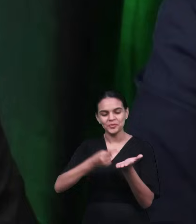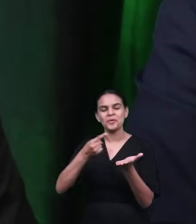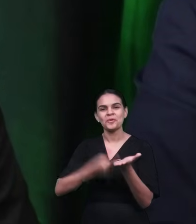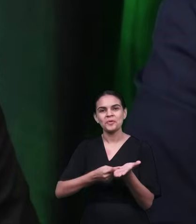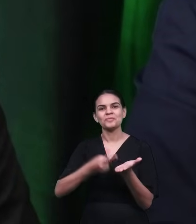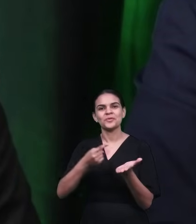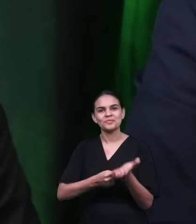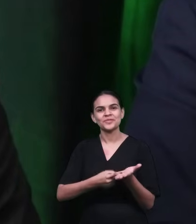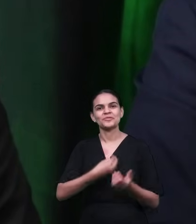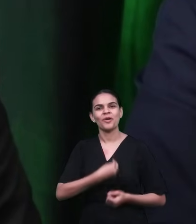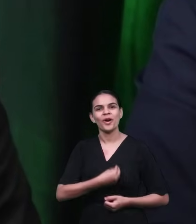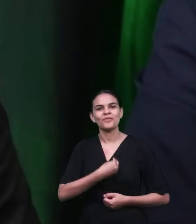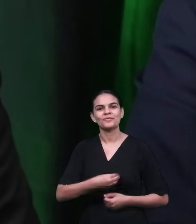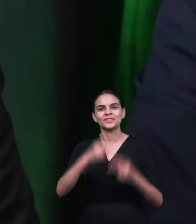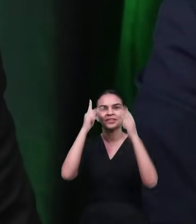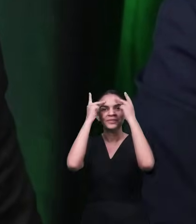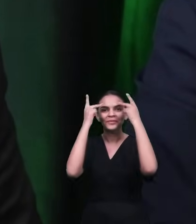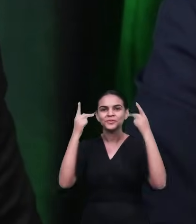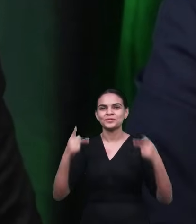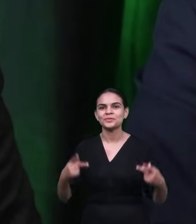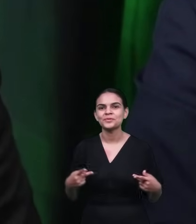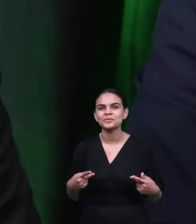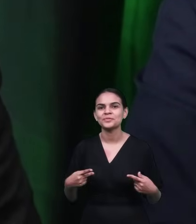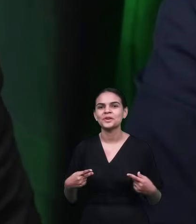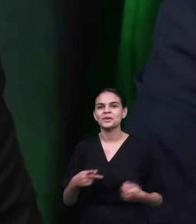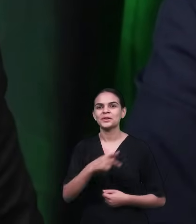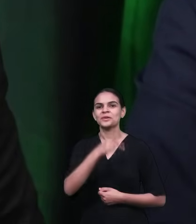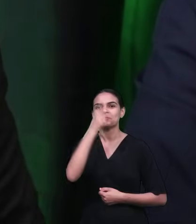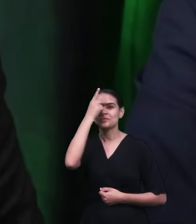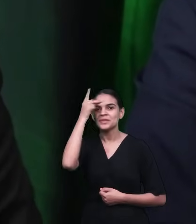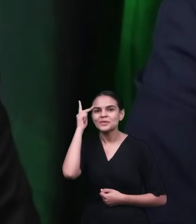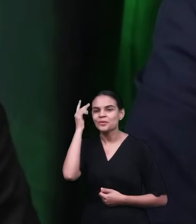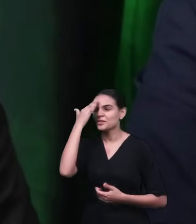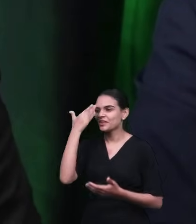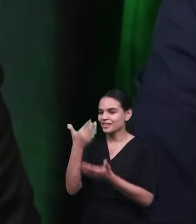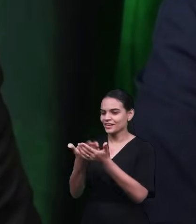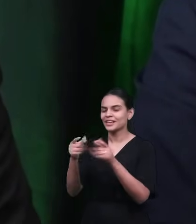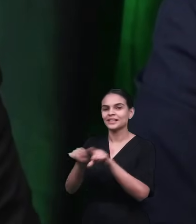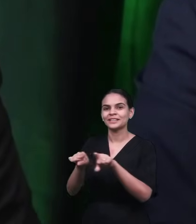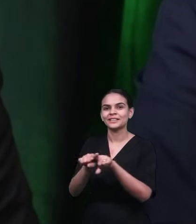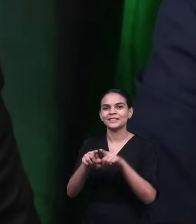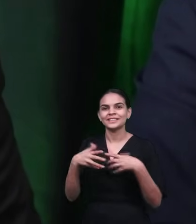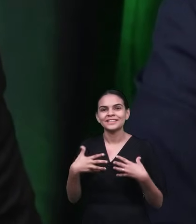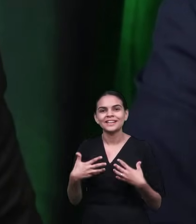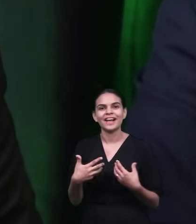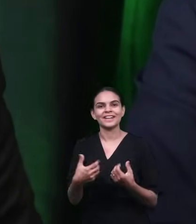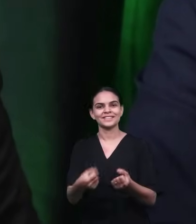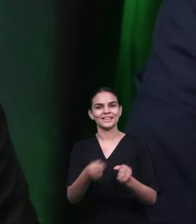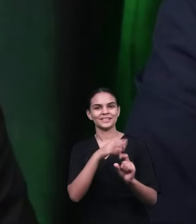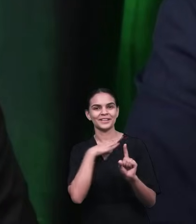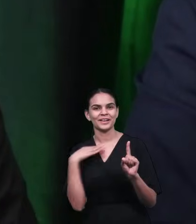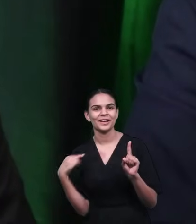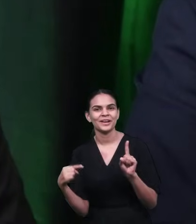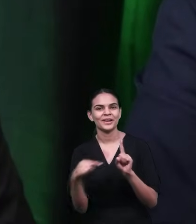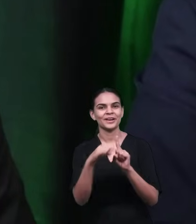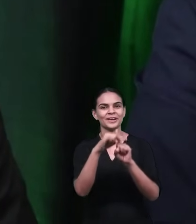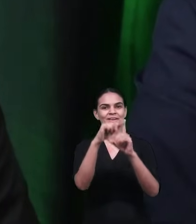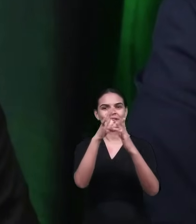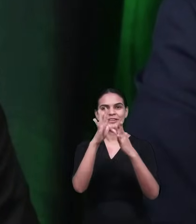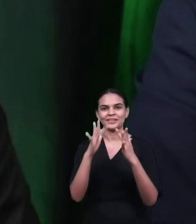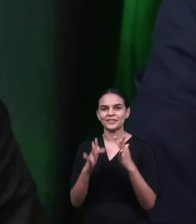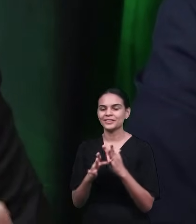toda a humanidade. Para aquele que crê, né, aquele que aceitar e tomar posse pela